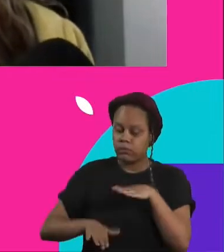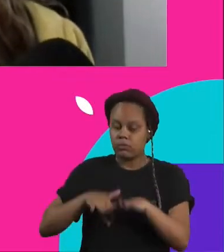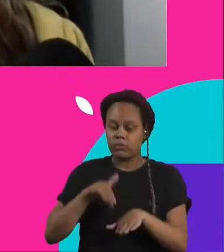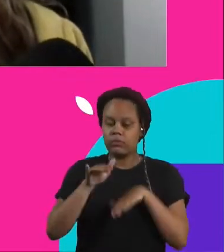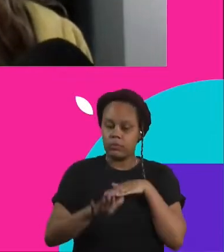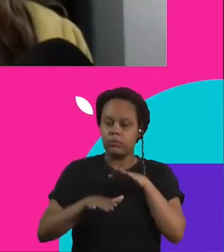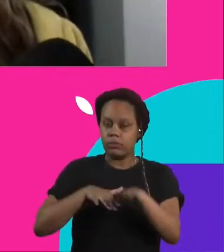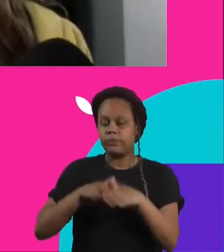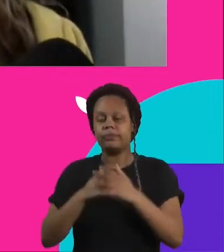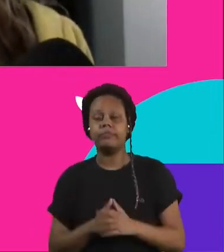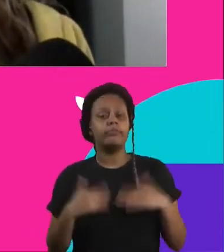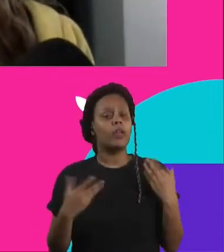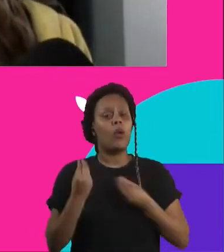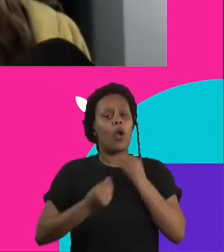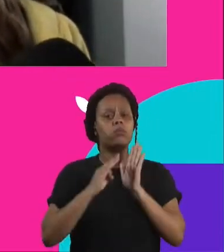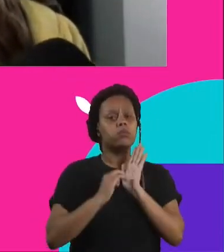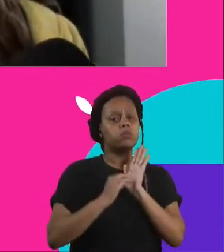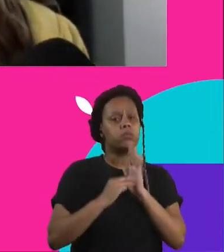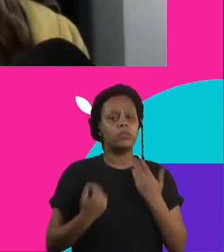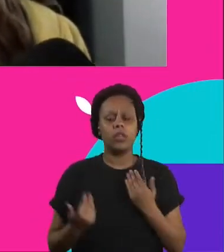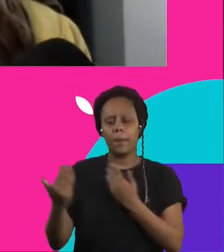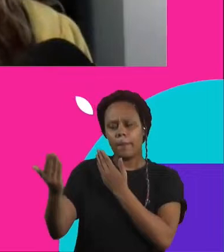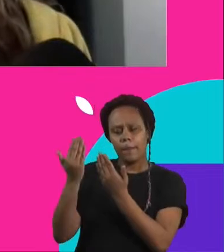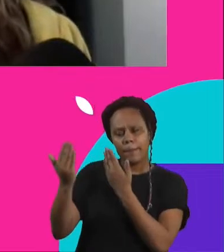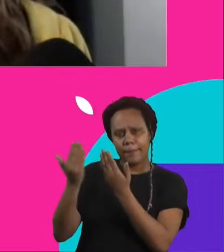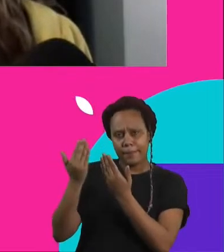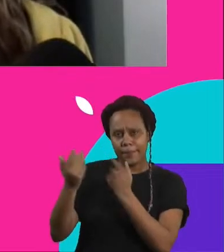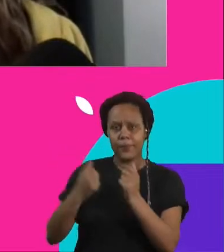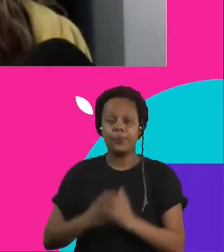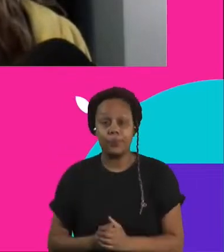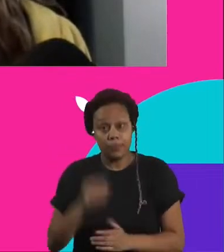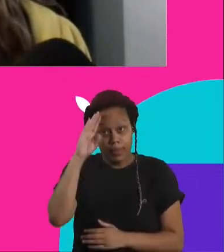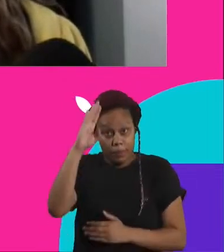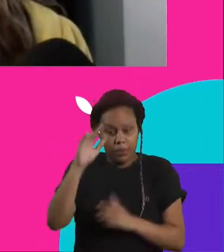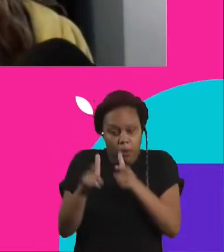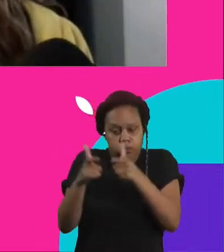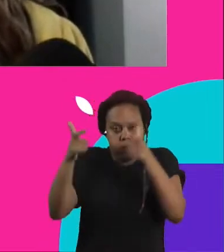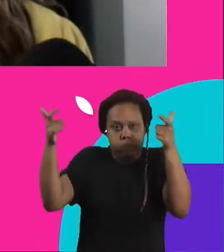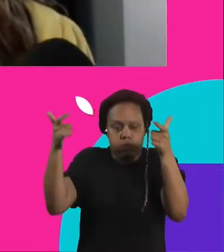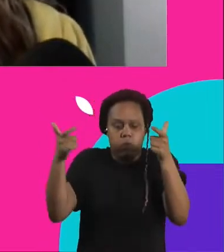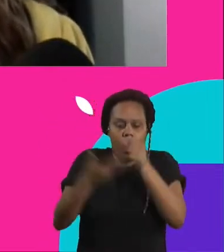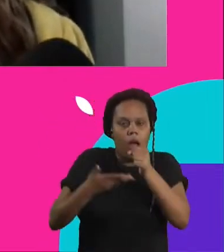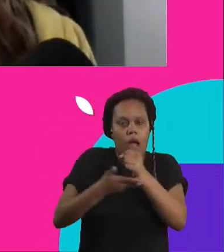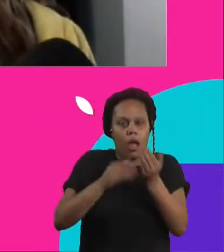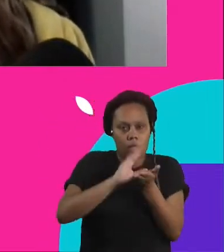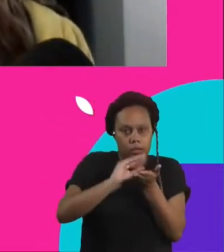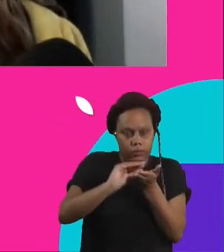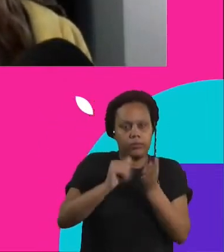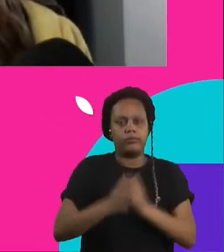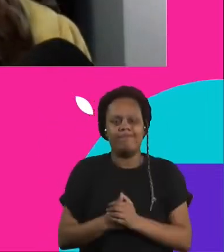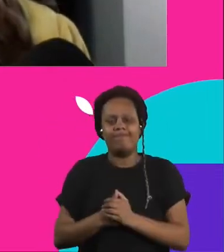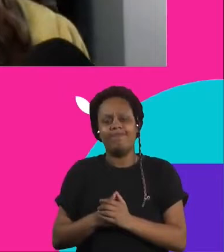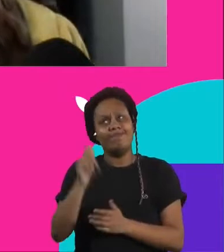algoritmos funcionam na metodologia de comparação, principalmente quando utilizam grandes bases de dados para tomar